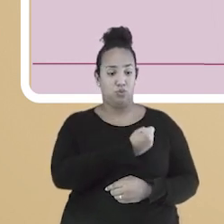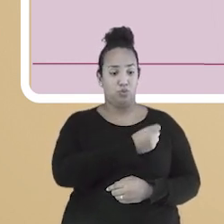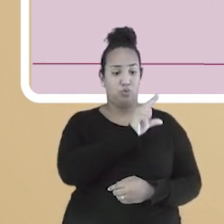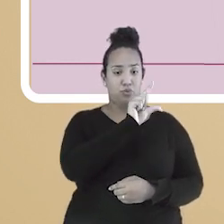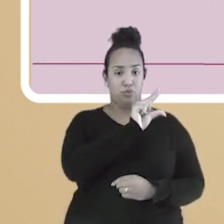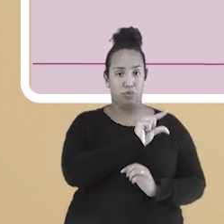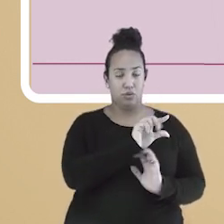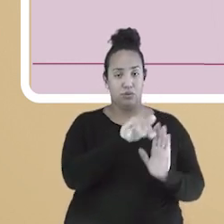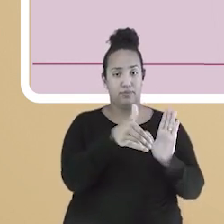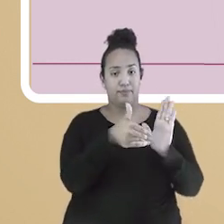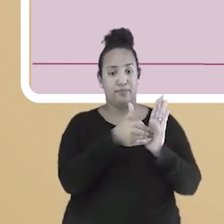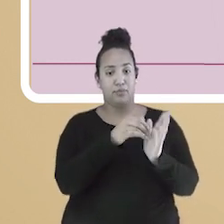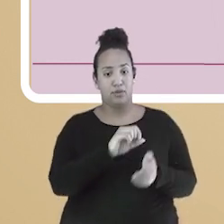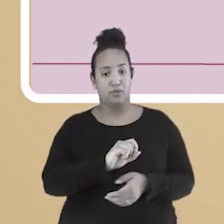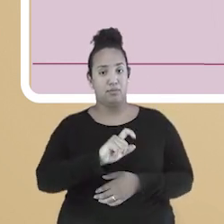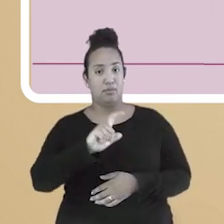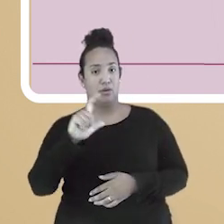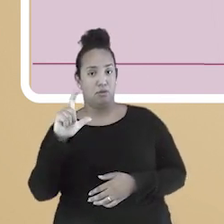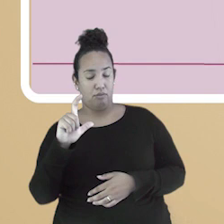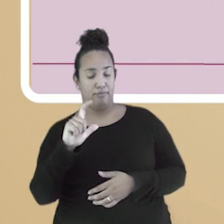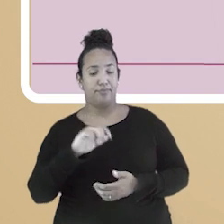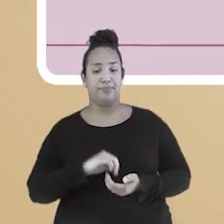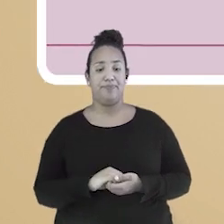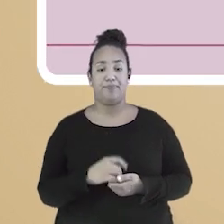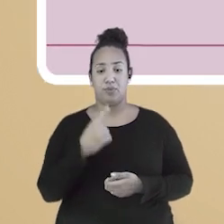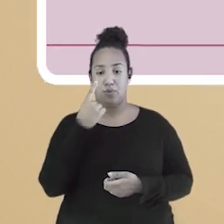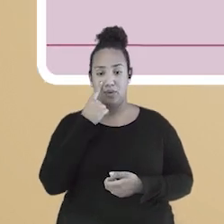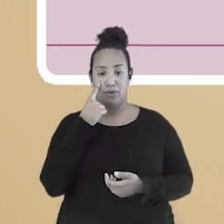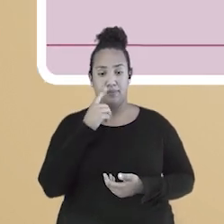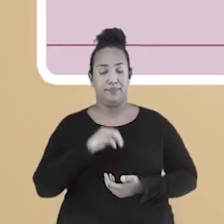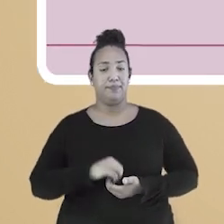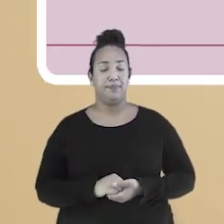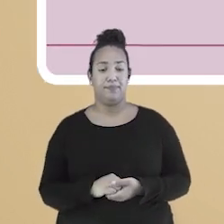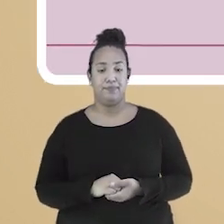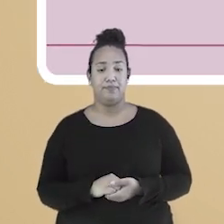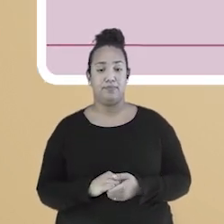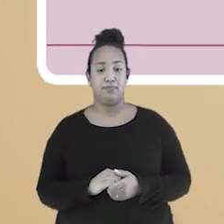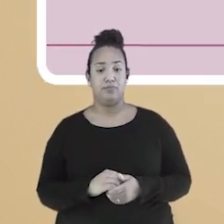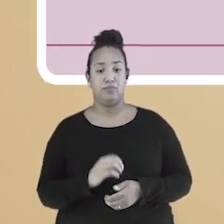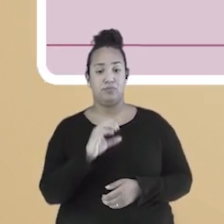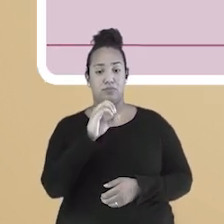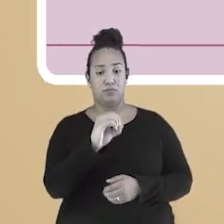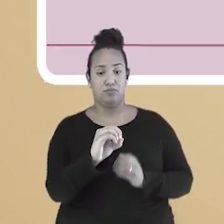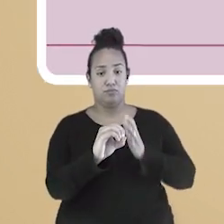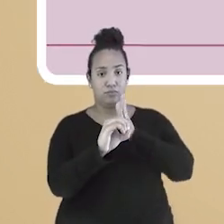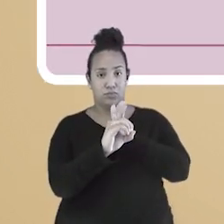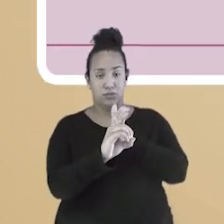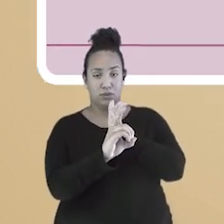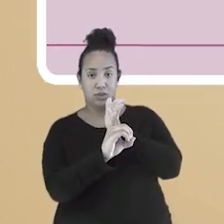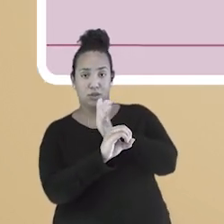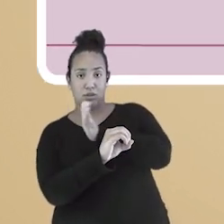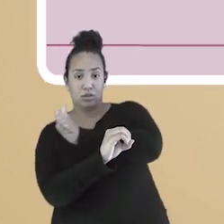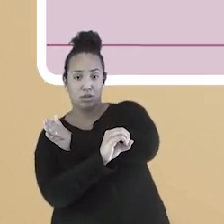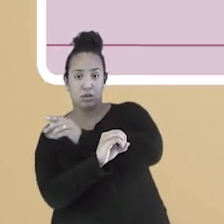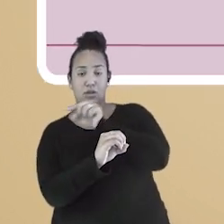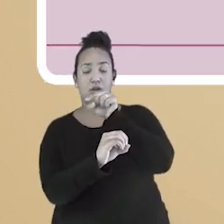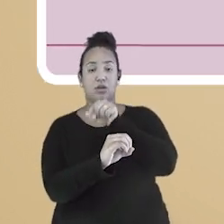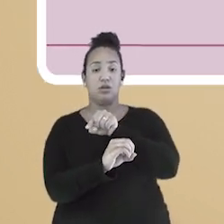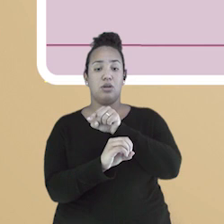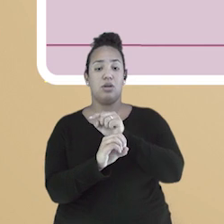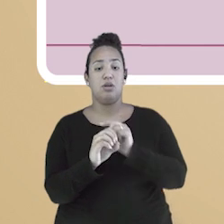menor para o termo maior. Veja só, os números do lado negativo da reta são organizados de